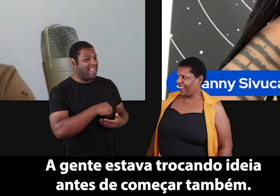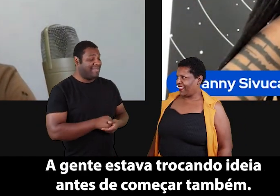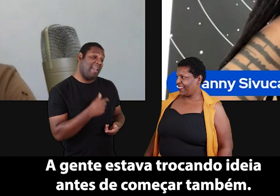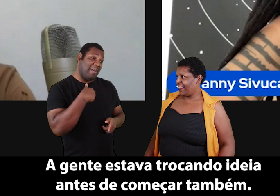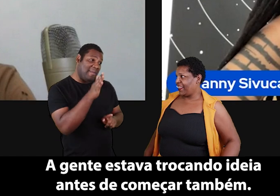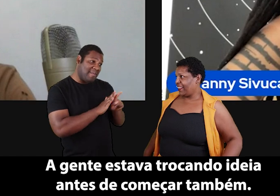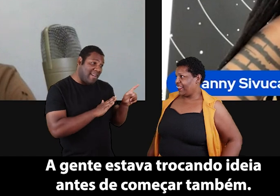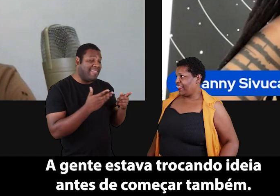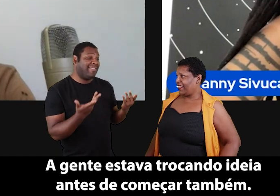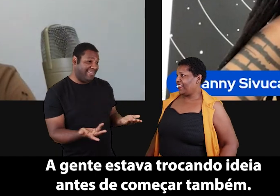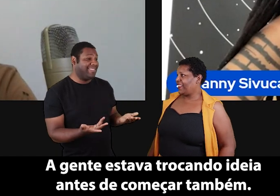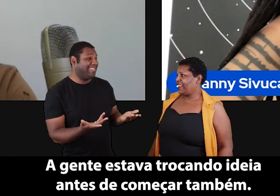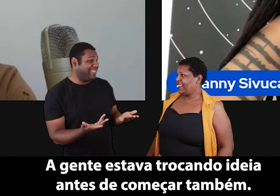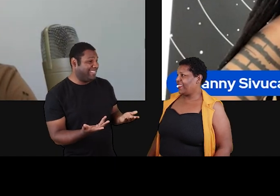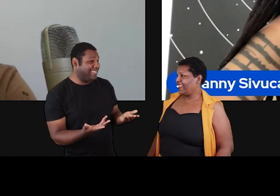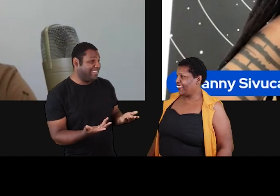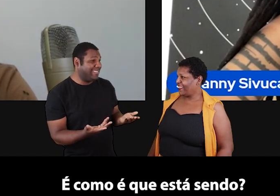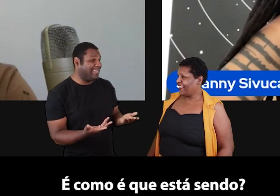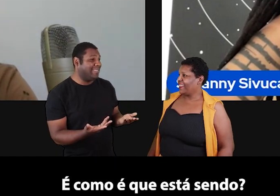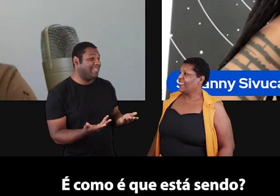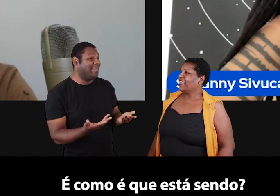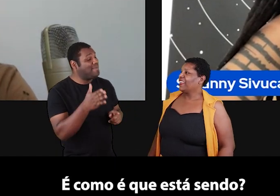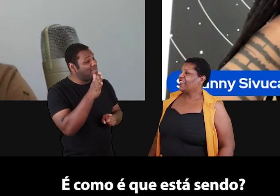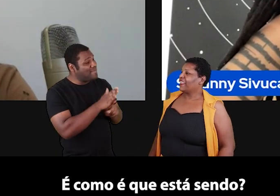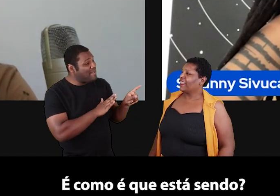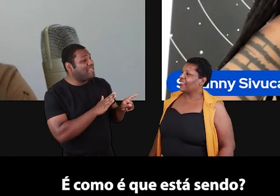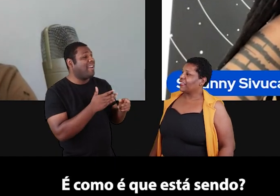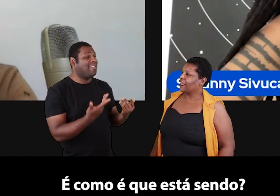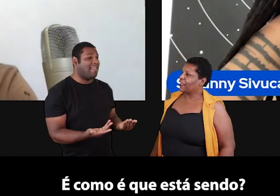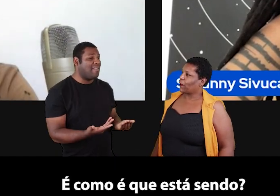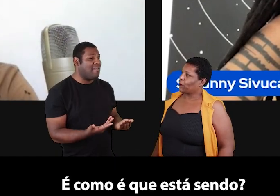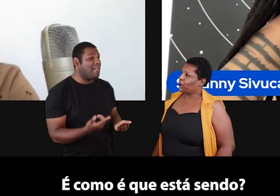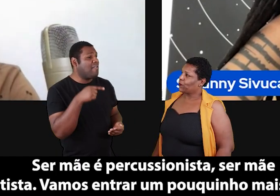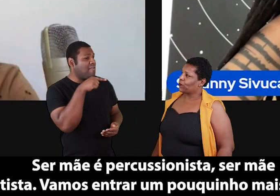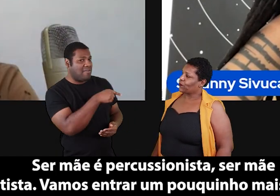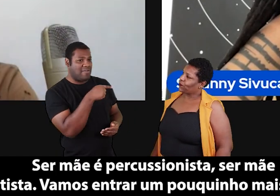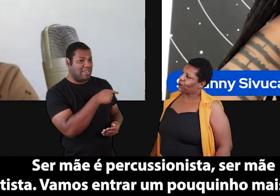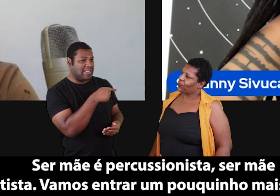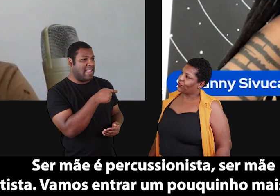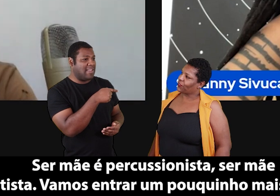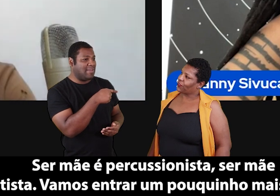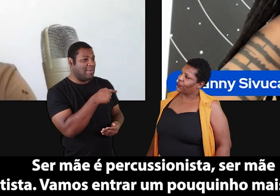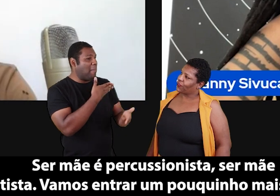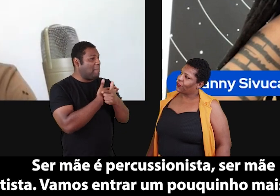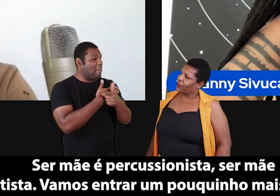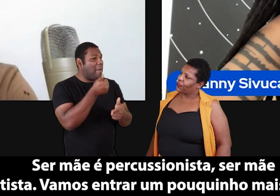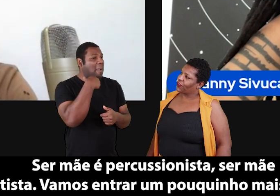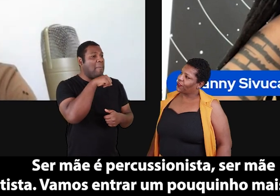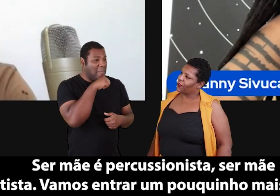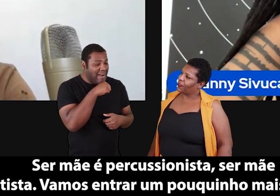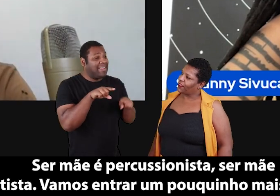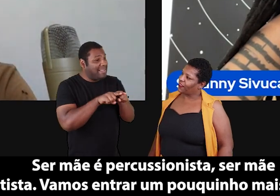essa ideia aqui antes de começar também. Como é que está sendo ser mãe e percussionista,